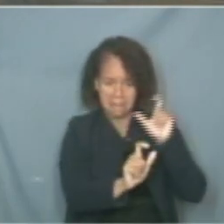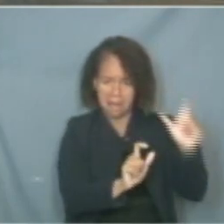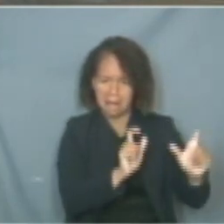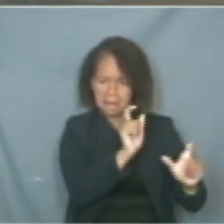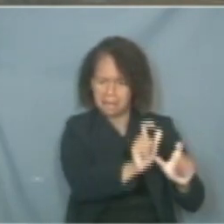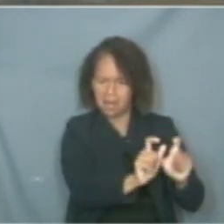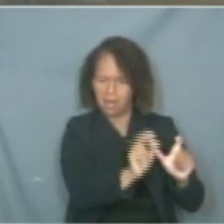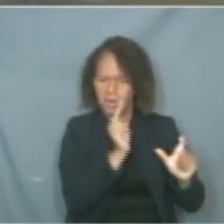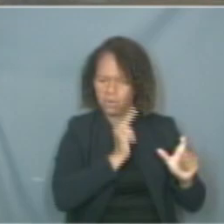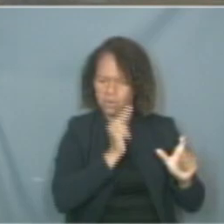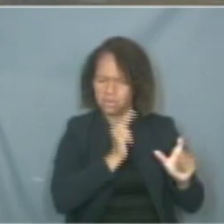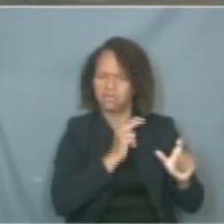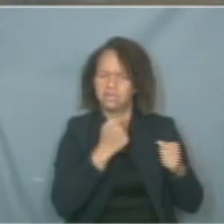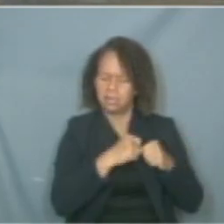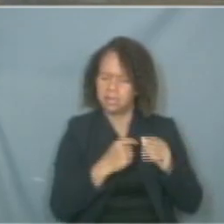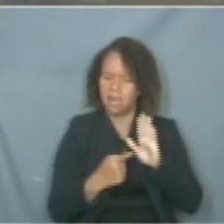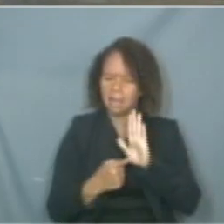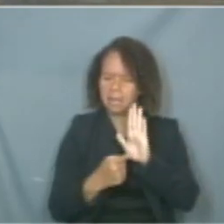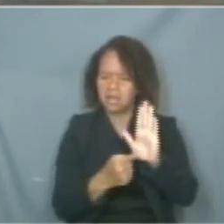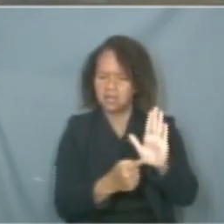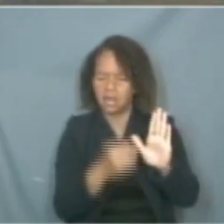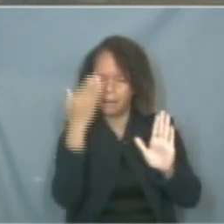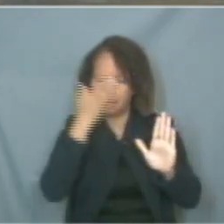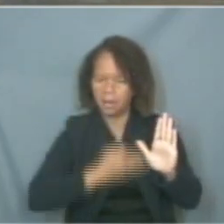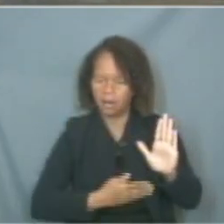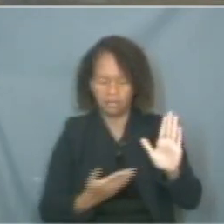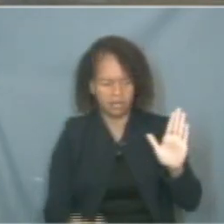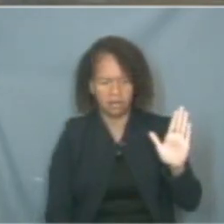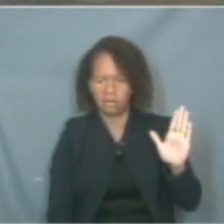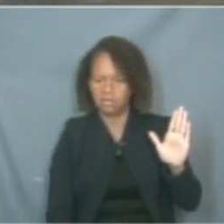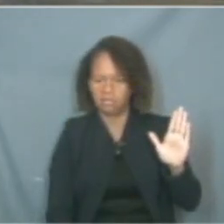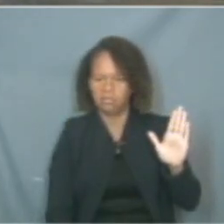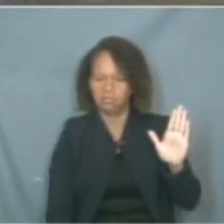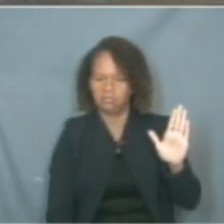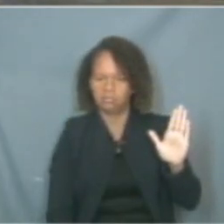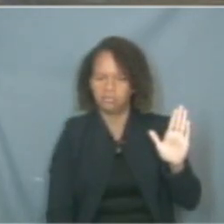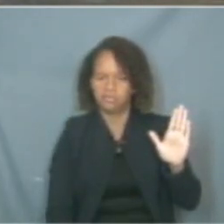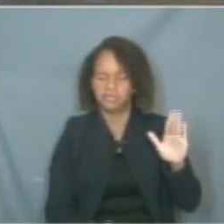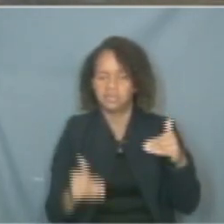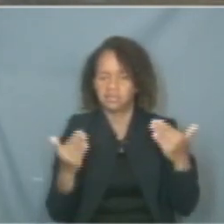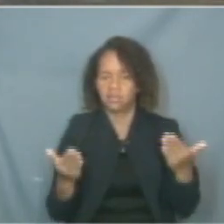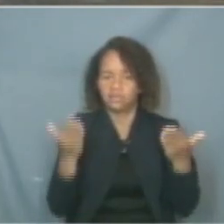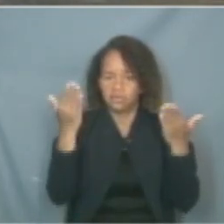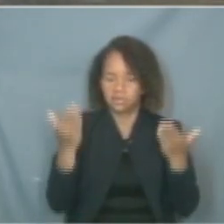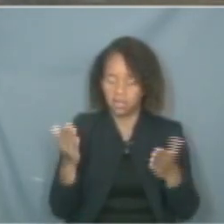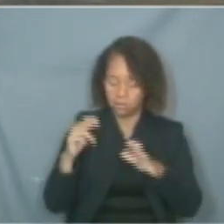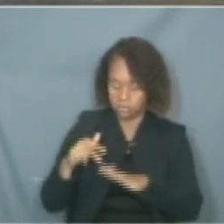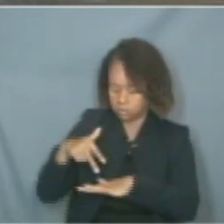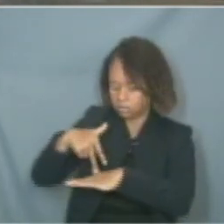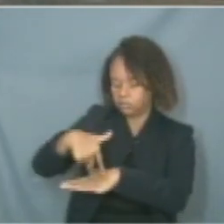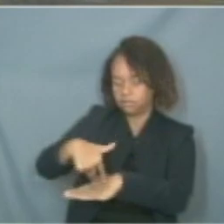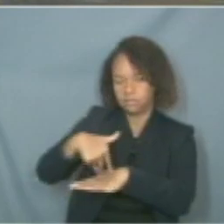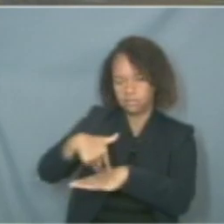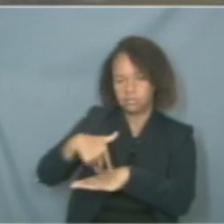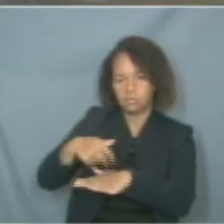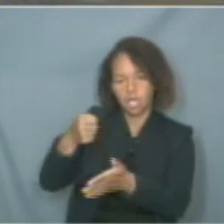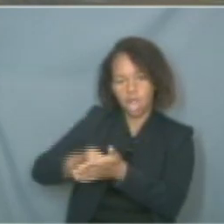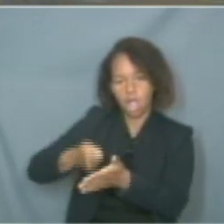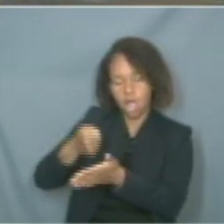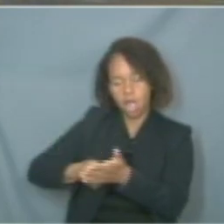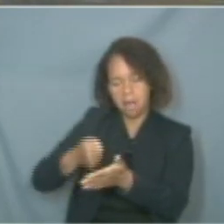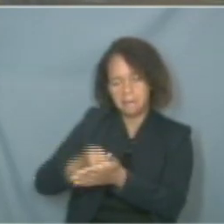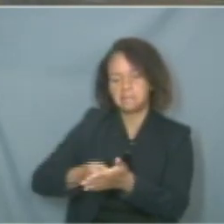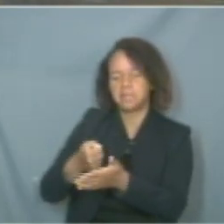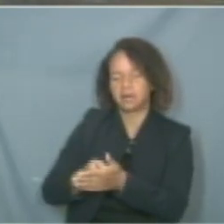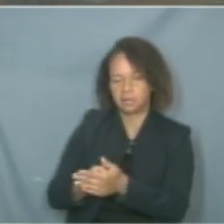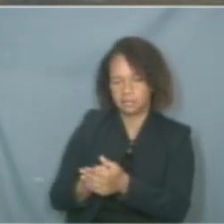como essa, você tem que também apresentar as provas, vereador Rinaldo Júnior. Então, Vossa Excelência, quando sobe aqui e cobra que